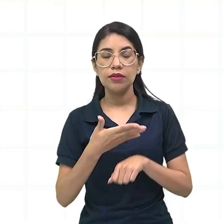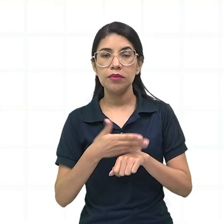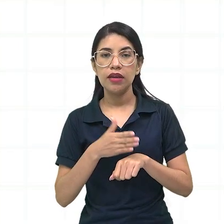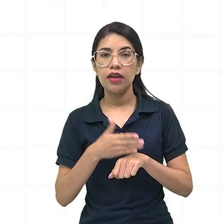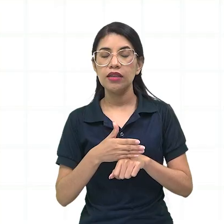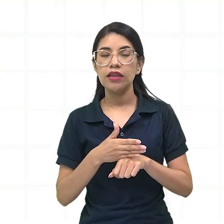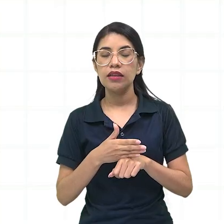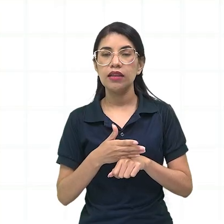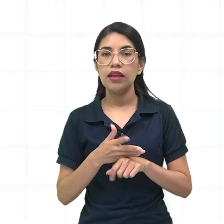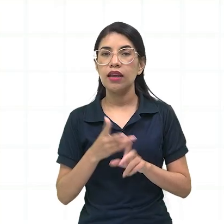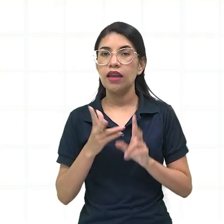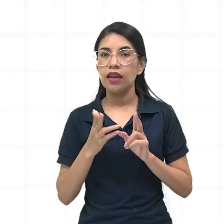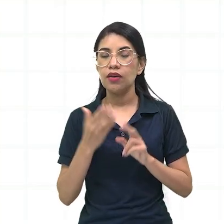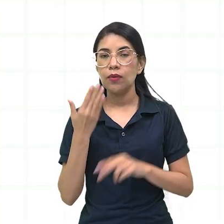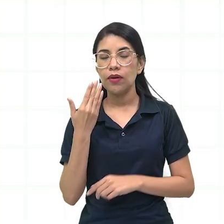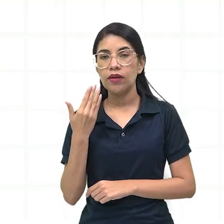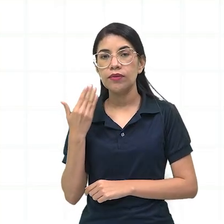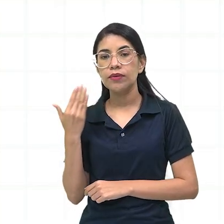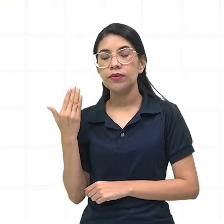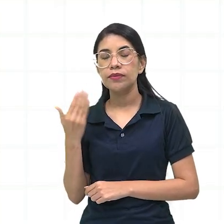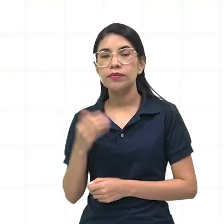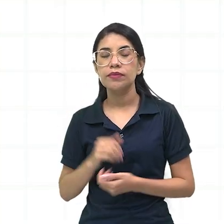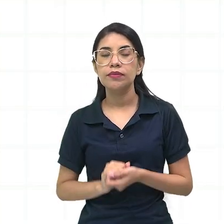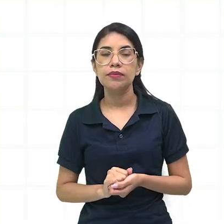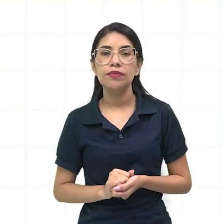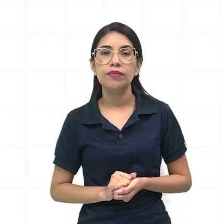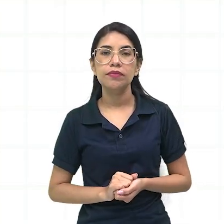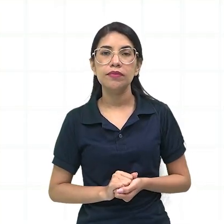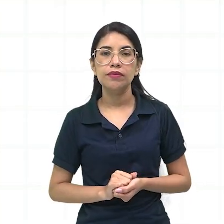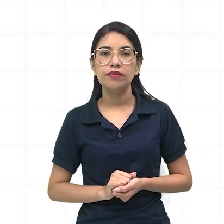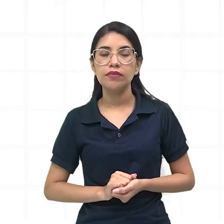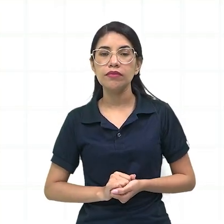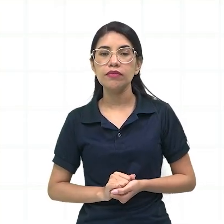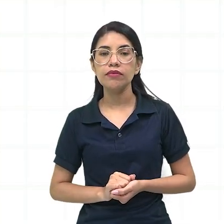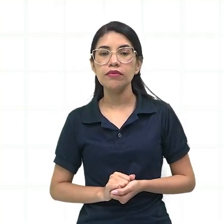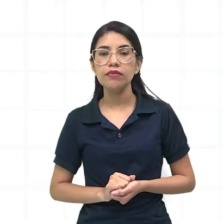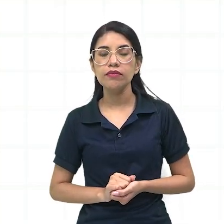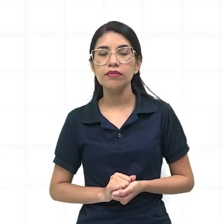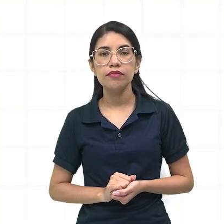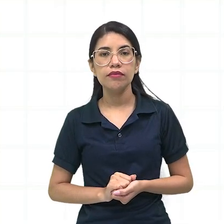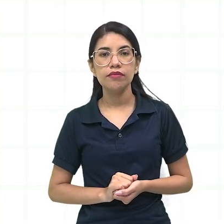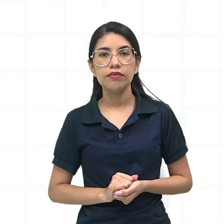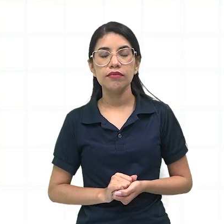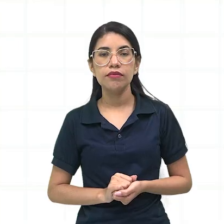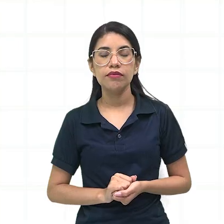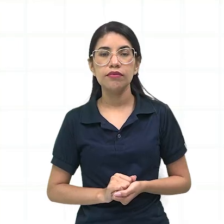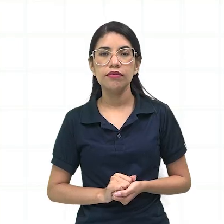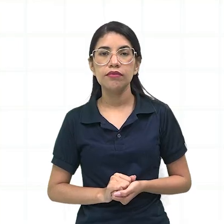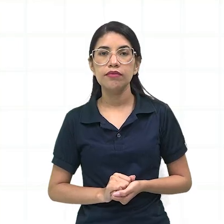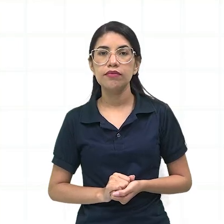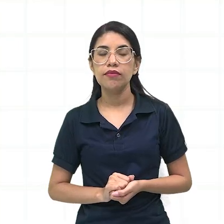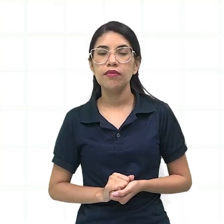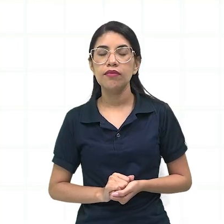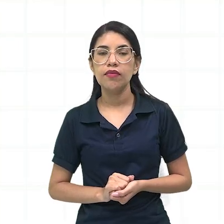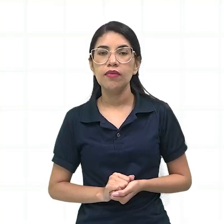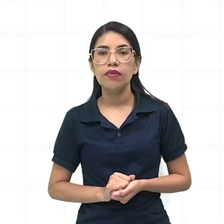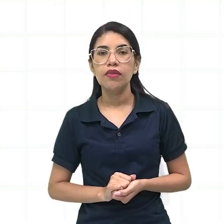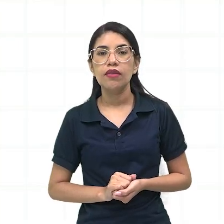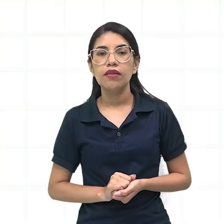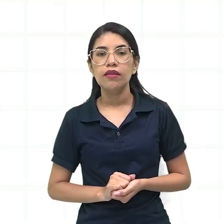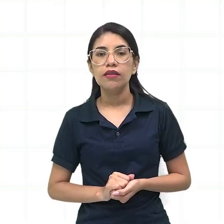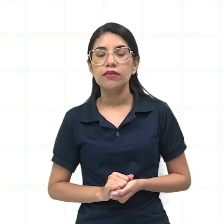esse formato meio... Como é que eu vou dizer aqui que seria isso daqui? Meio...